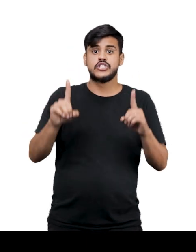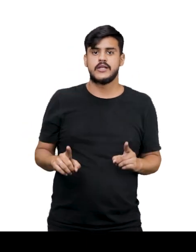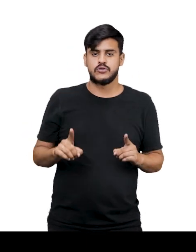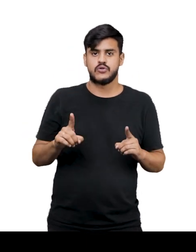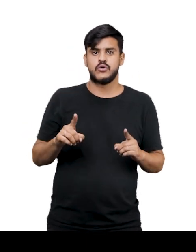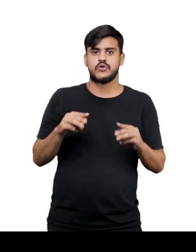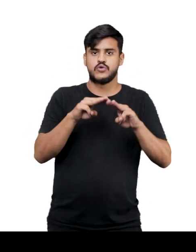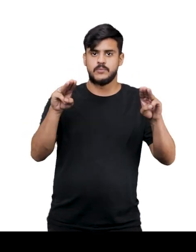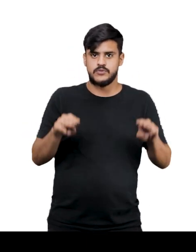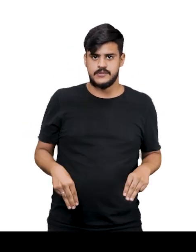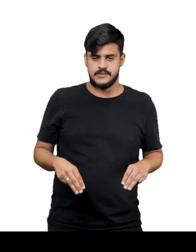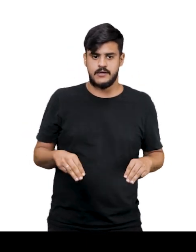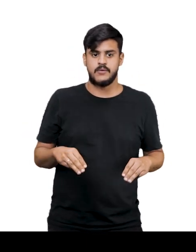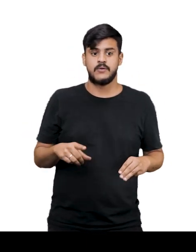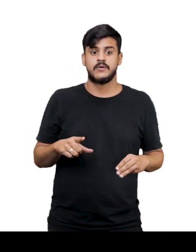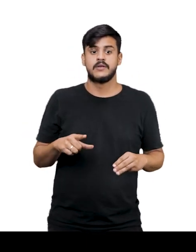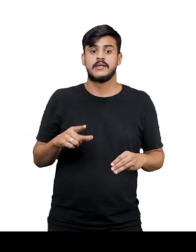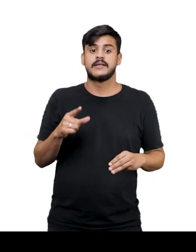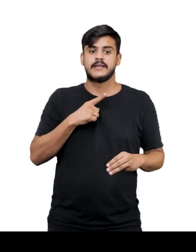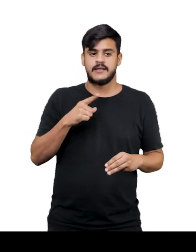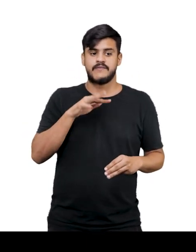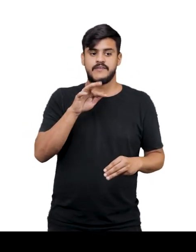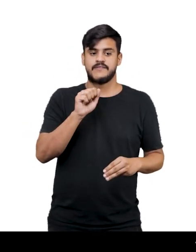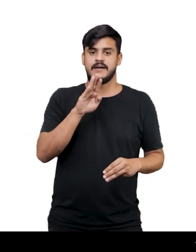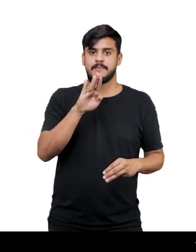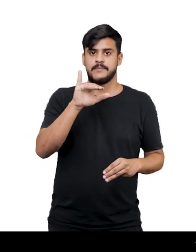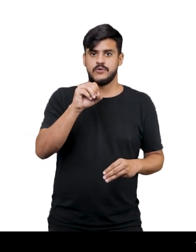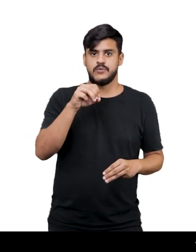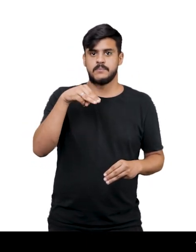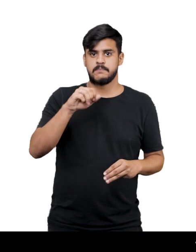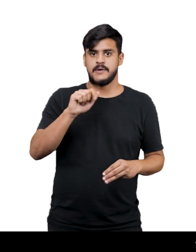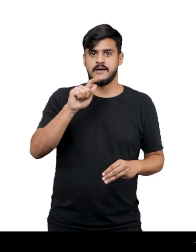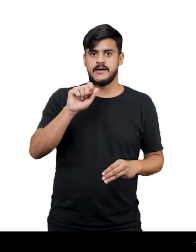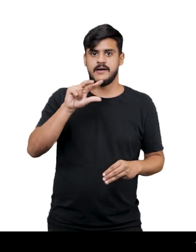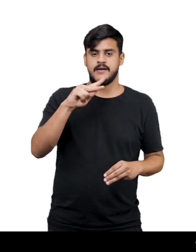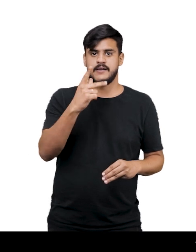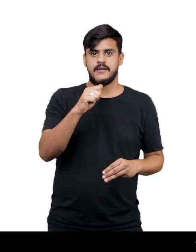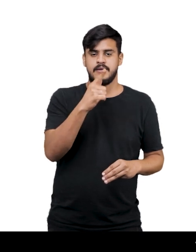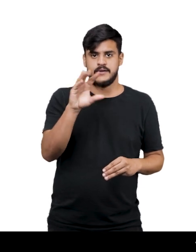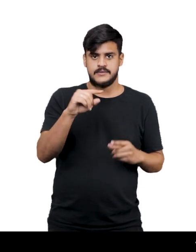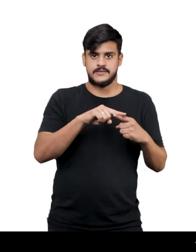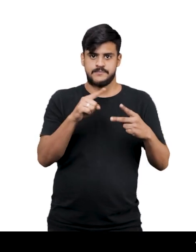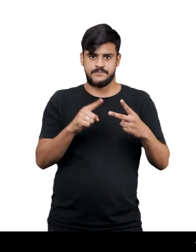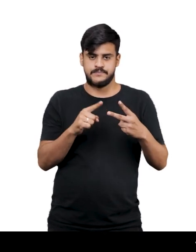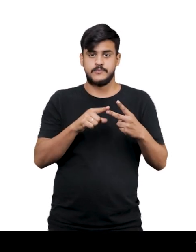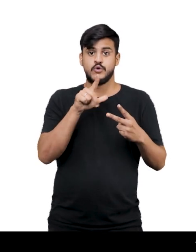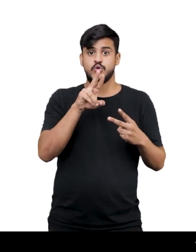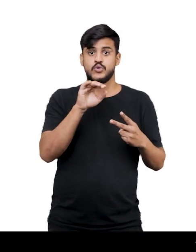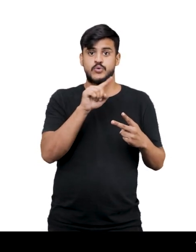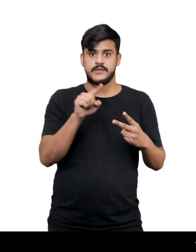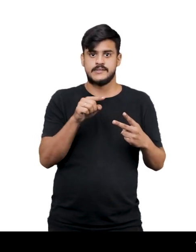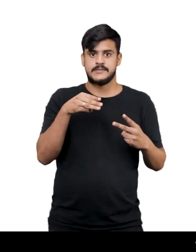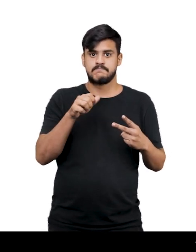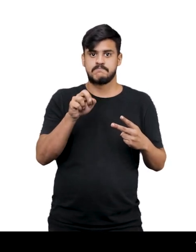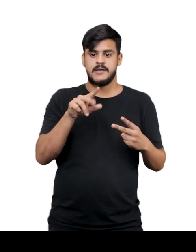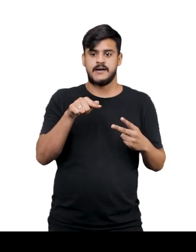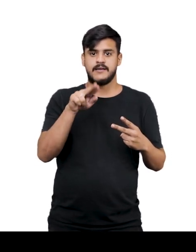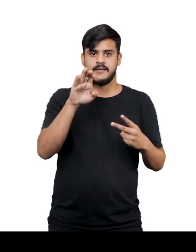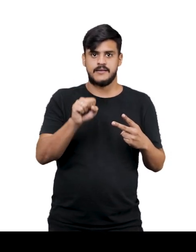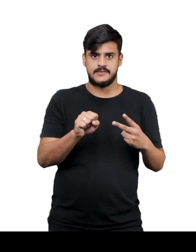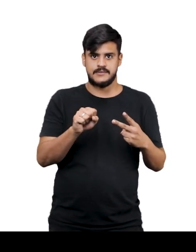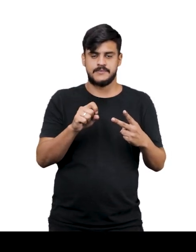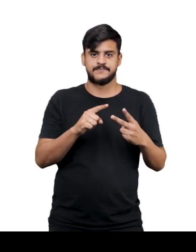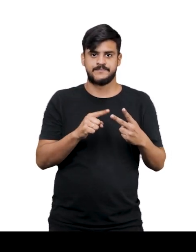que sucederam o diretor fundador do museu, tendo início com Fábio Magalhães, seguido por Luiz Marques